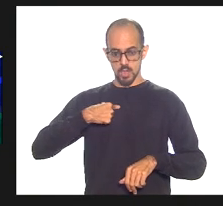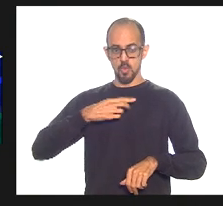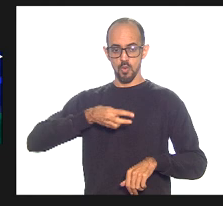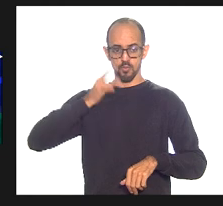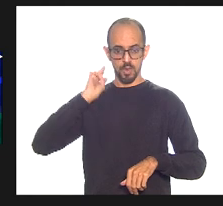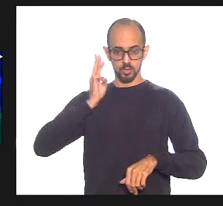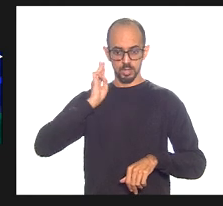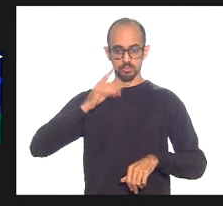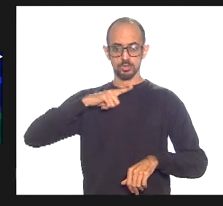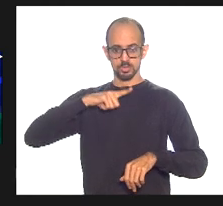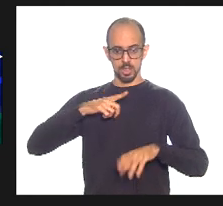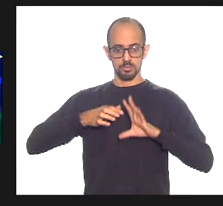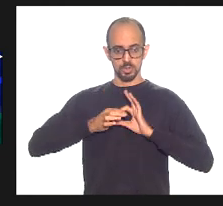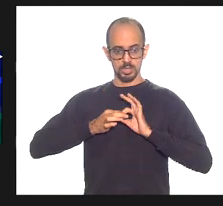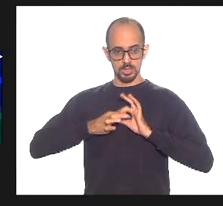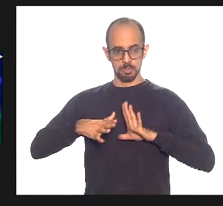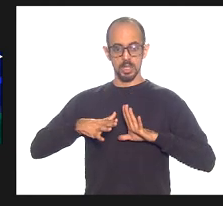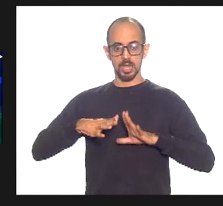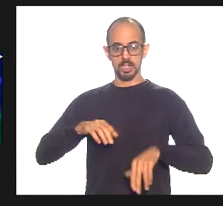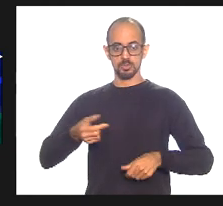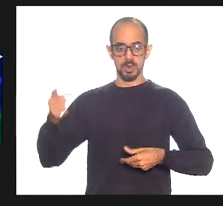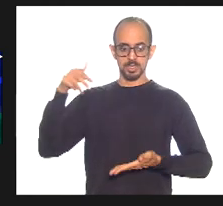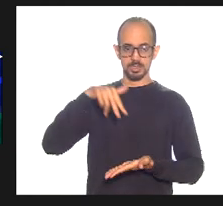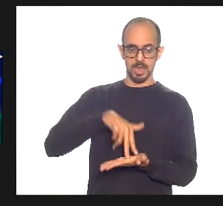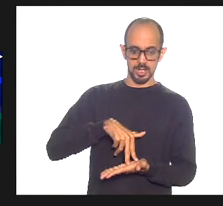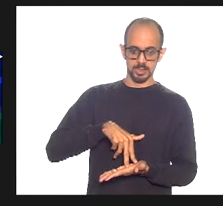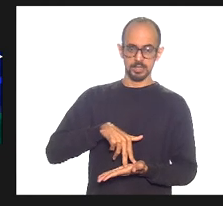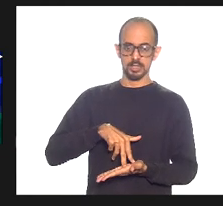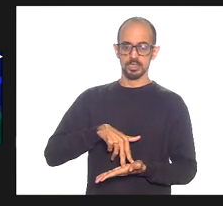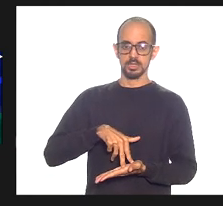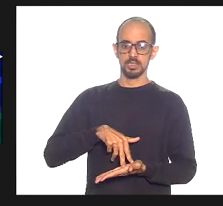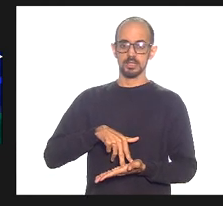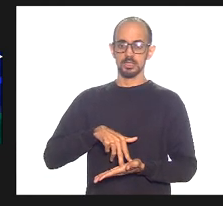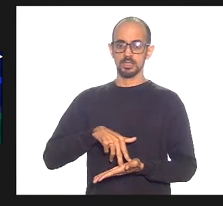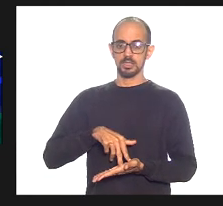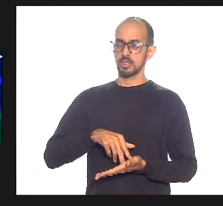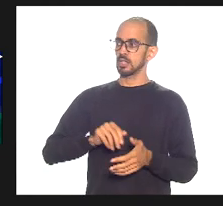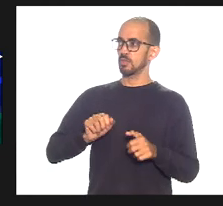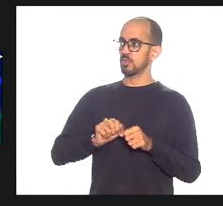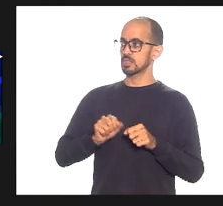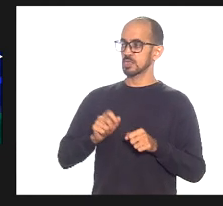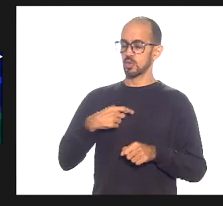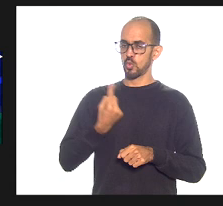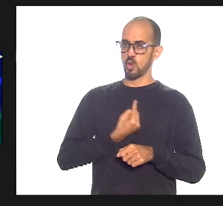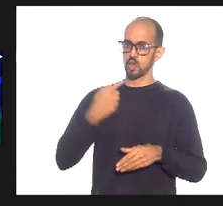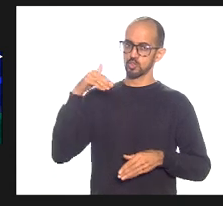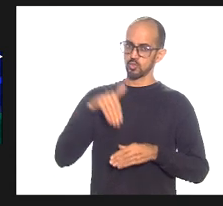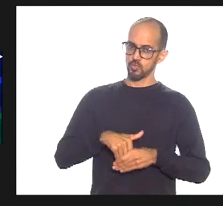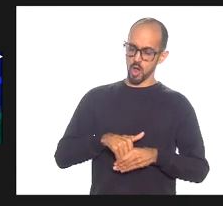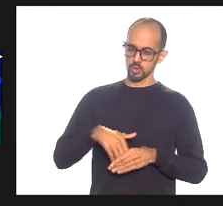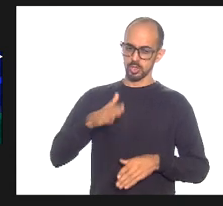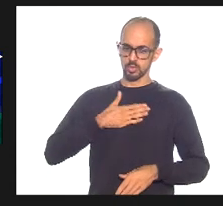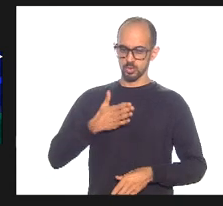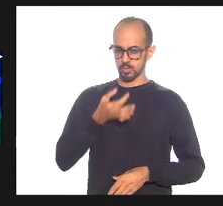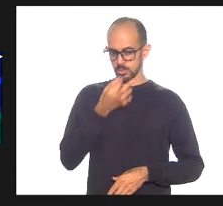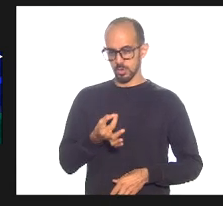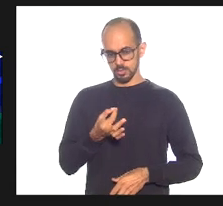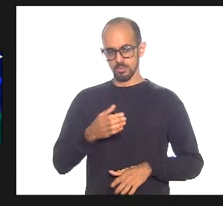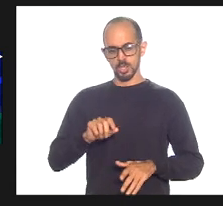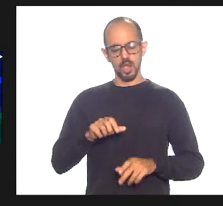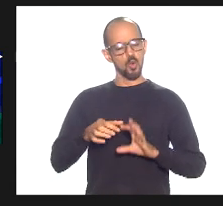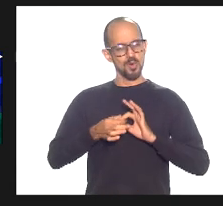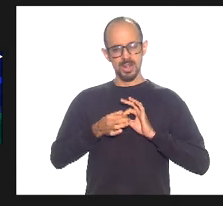temos toda a liberdade para estar aqui exercendo o nosso Nossa nosso bloco nosso posicionamento com Total